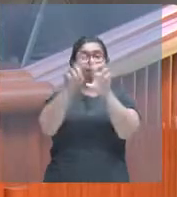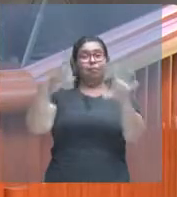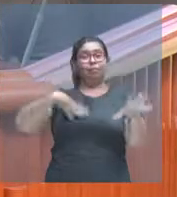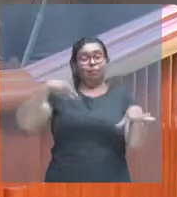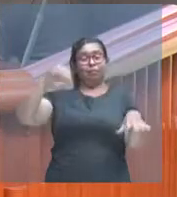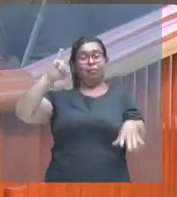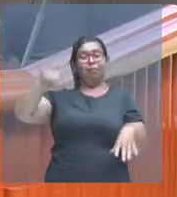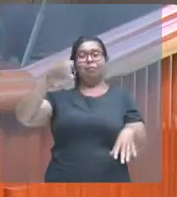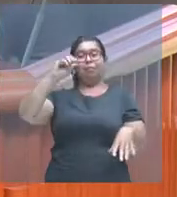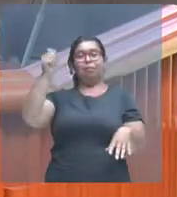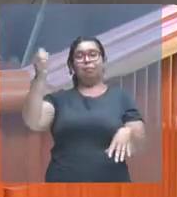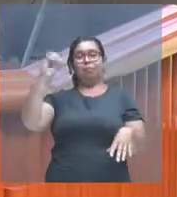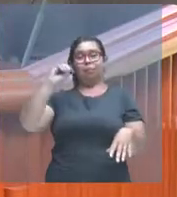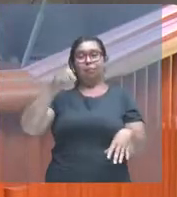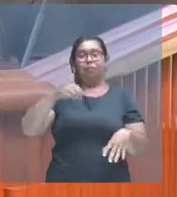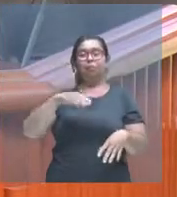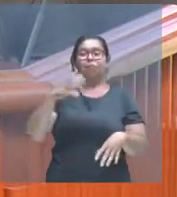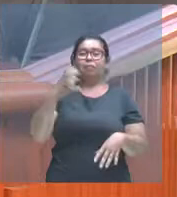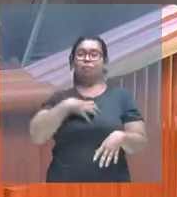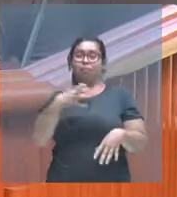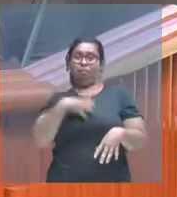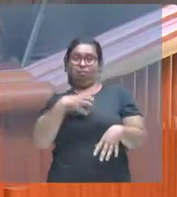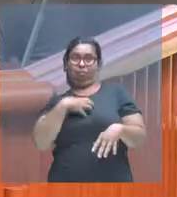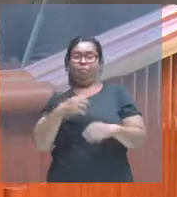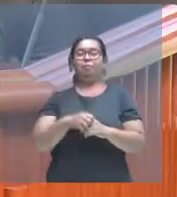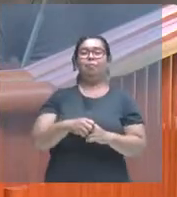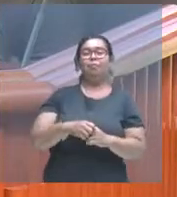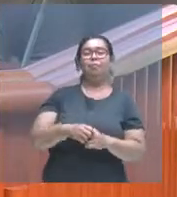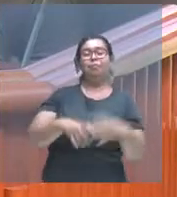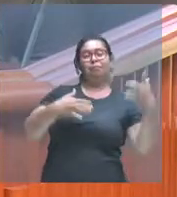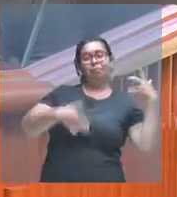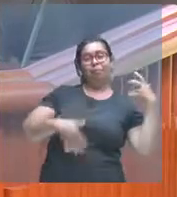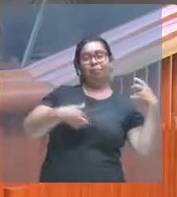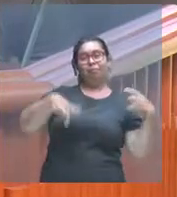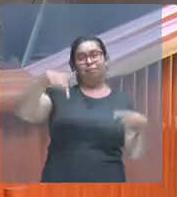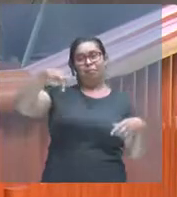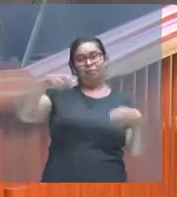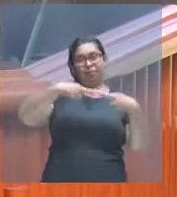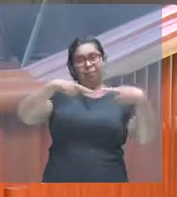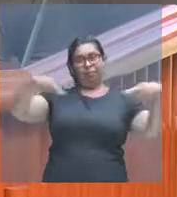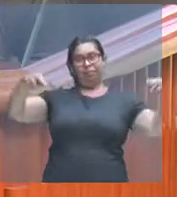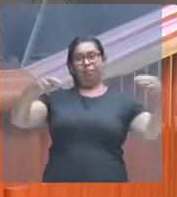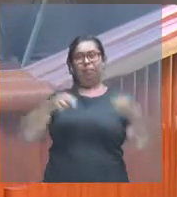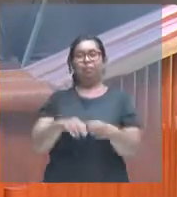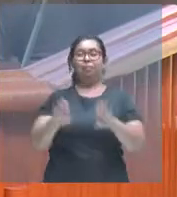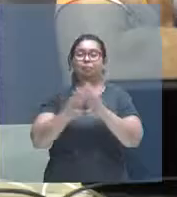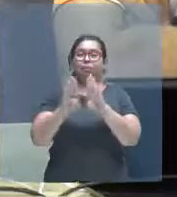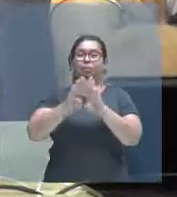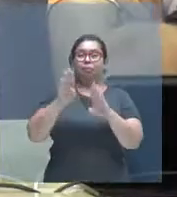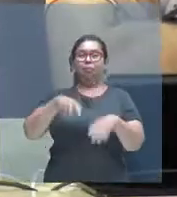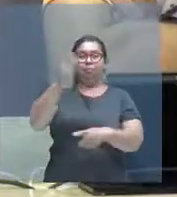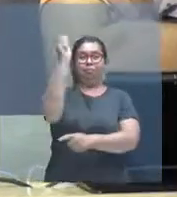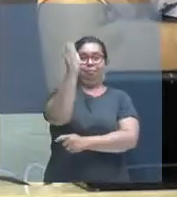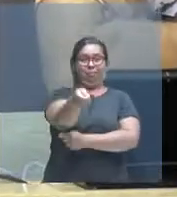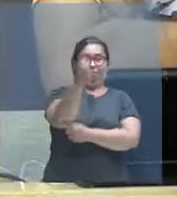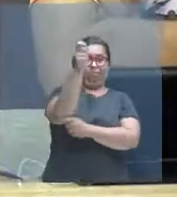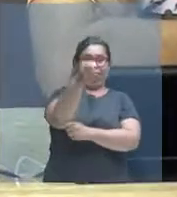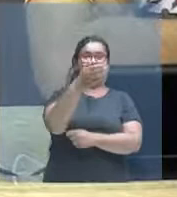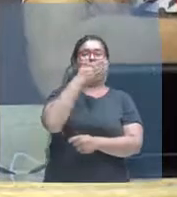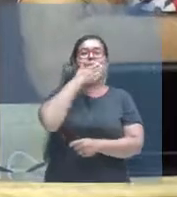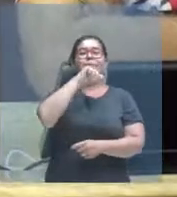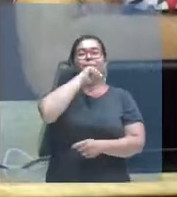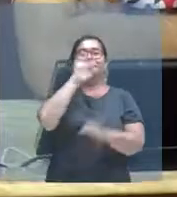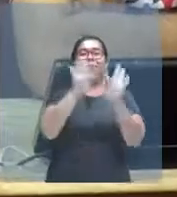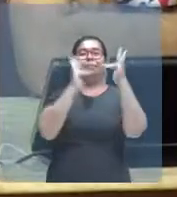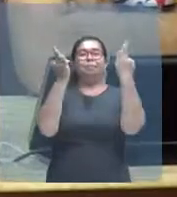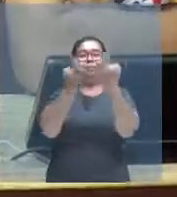Baiano, o João do violão das sete cordas, o João também topógrafo, pescador, pai de família e